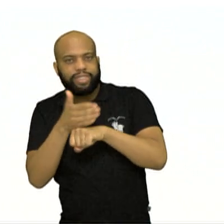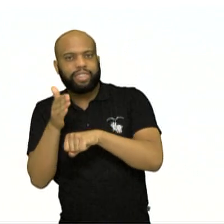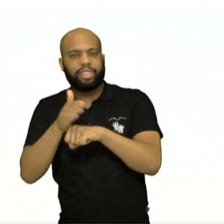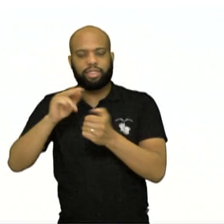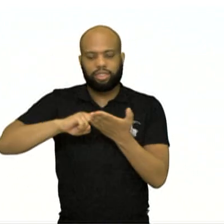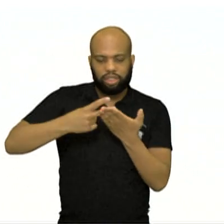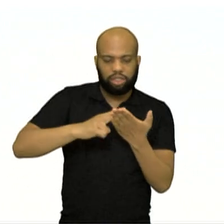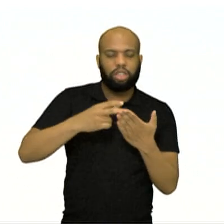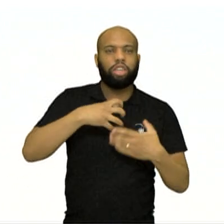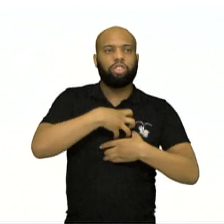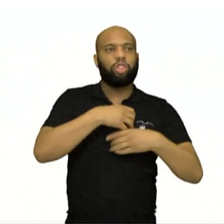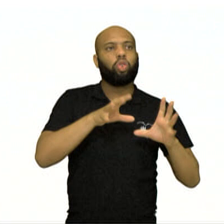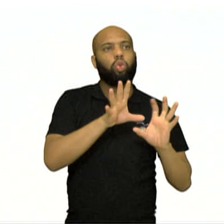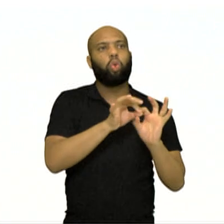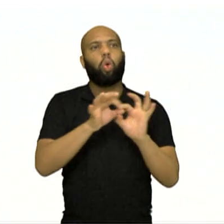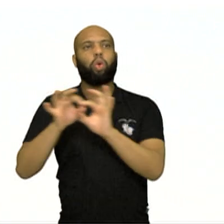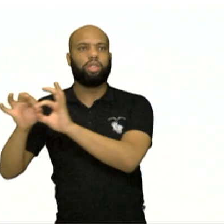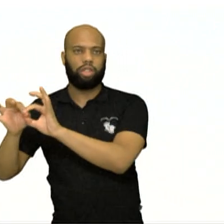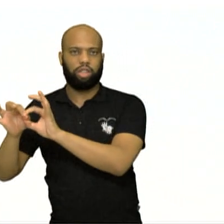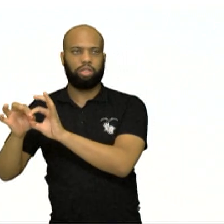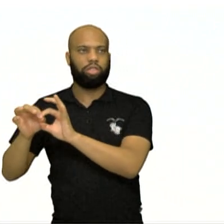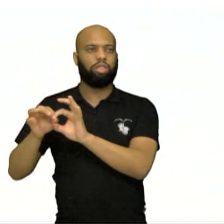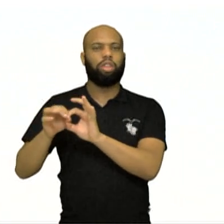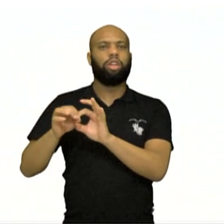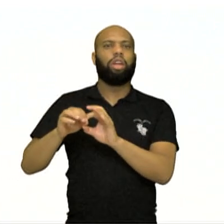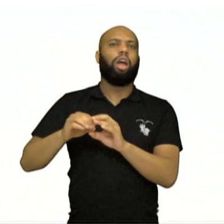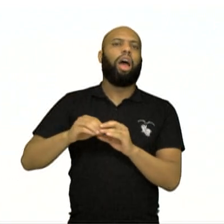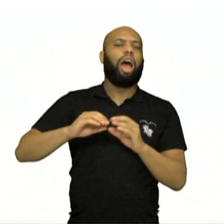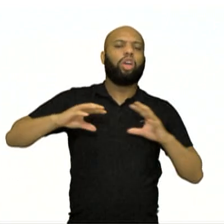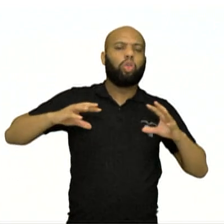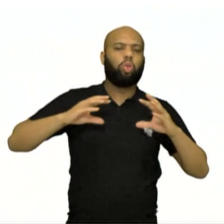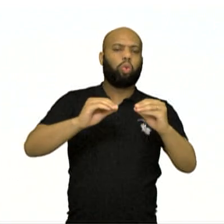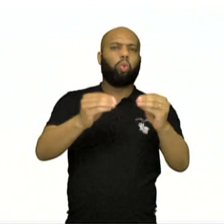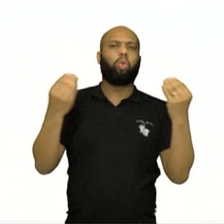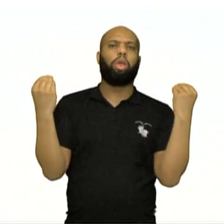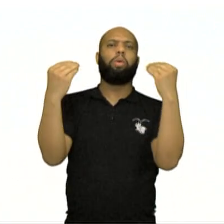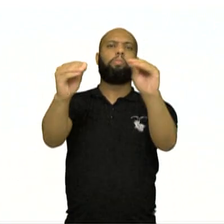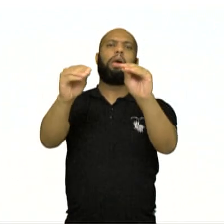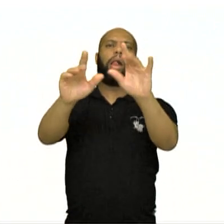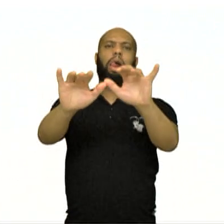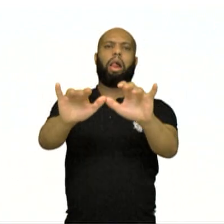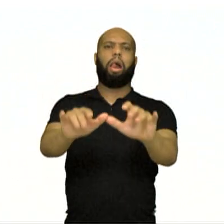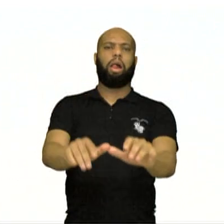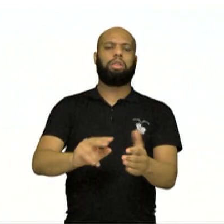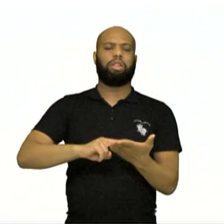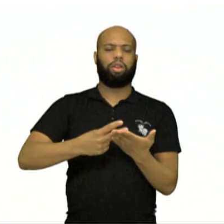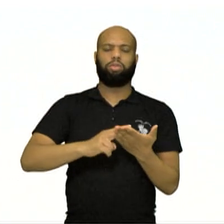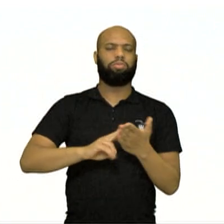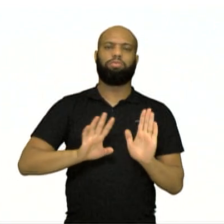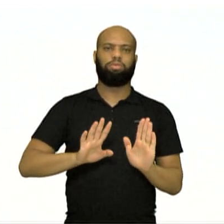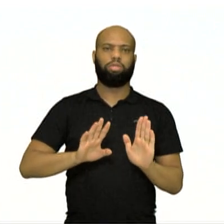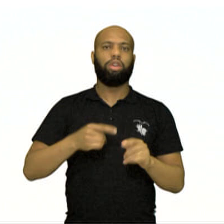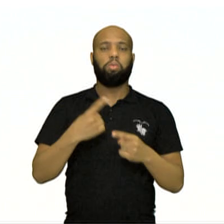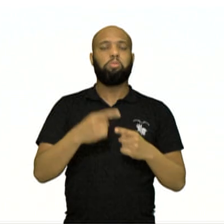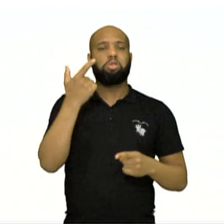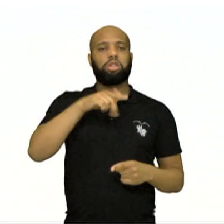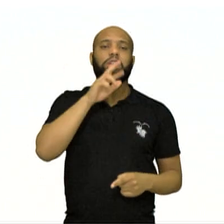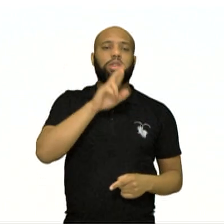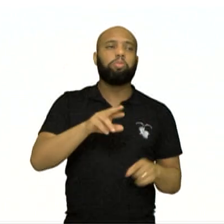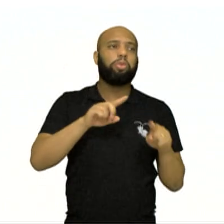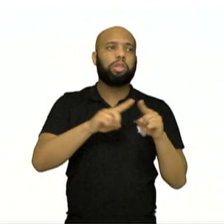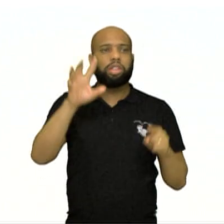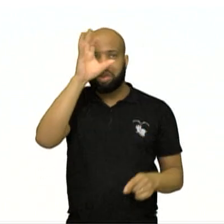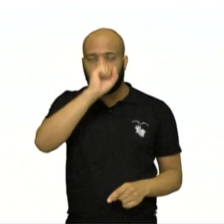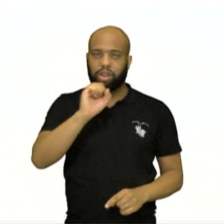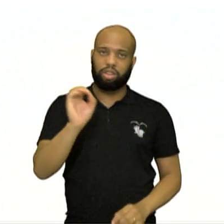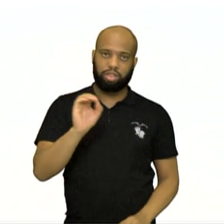forma contextualizada. Não tenta colocar tudo de uma vez no tradutor, porque você até vai conseguir a resposta, mas talvez não